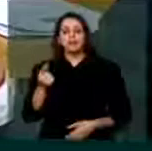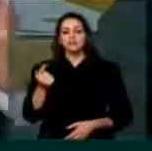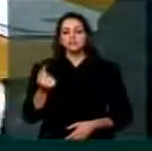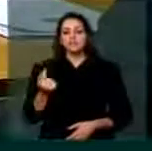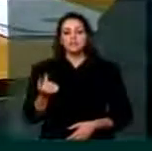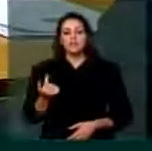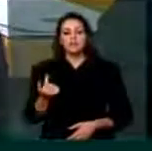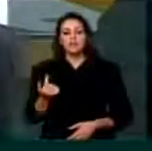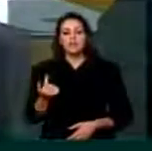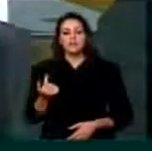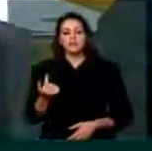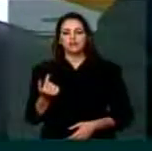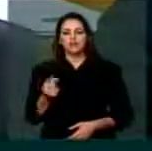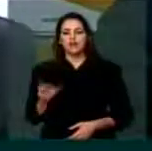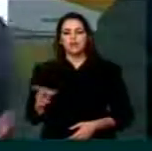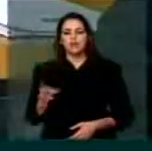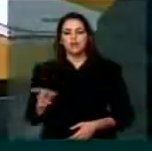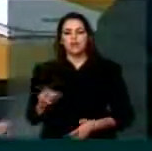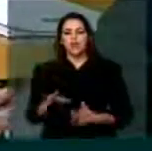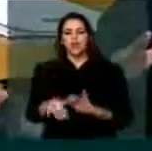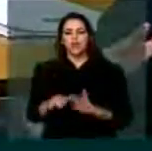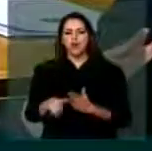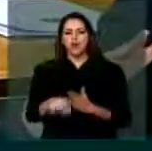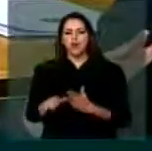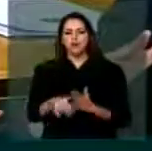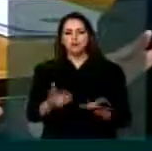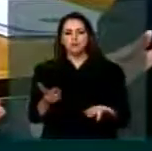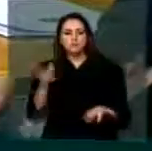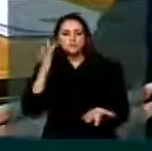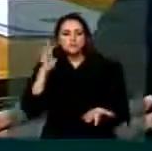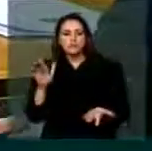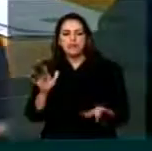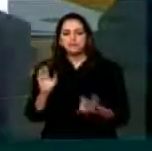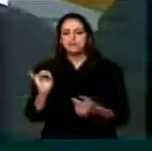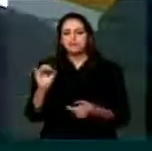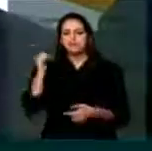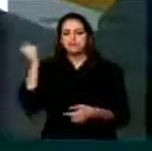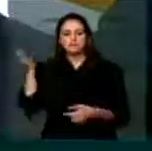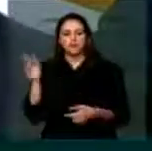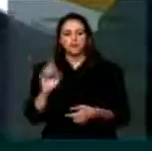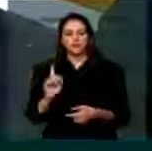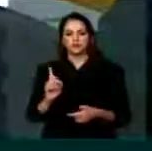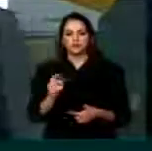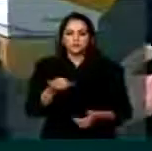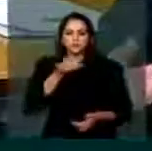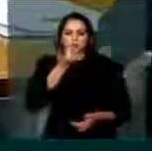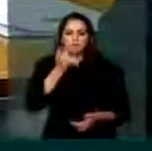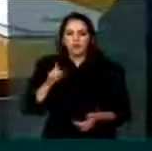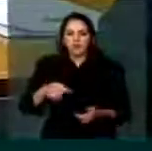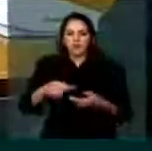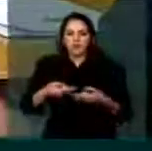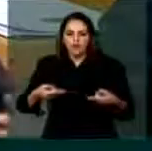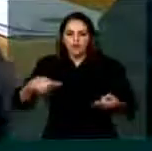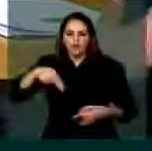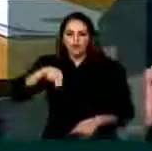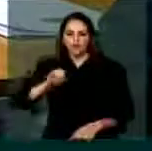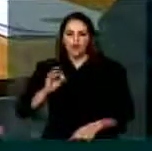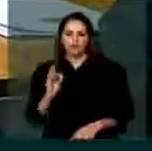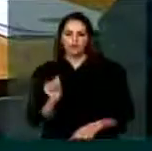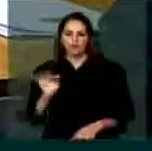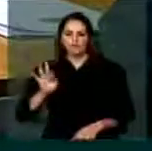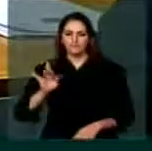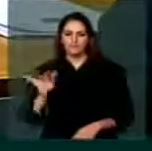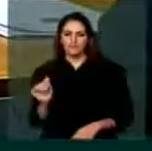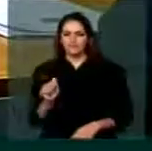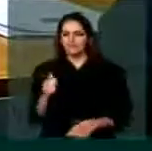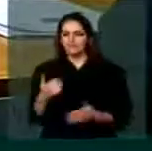esse dinheiro, isso não é lavagem de dinheiro, porque a senhora não sabe explicar se o dinheiro foi para o exterior. Ora, se emite nota fria, não é lavagem de dinheiro? Seja aqui ou lá